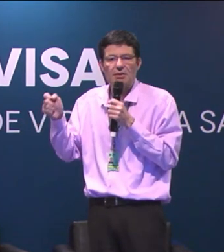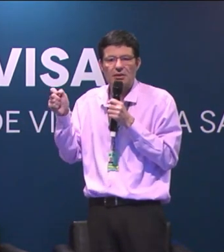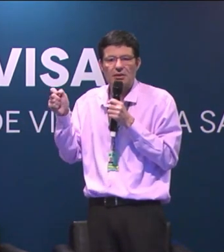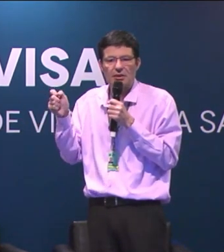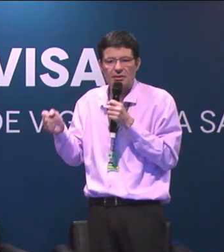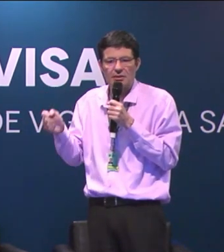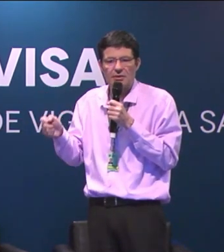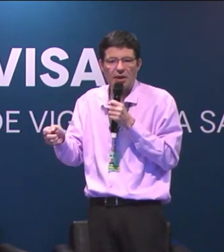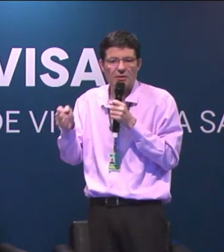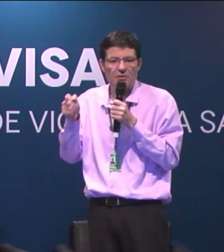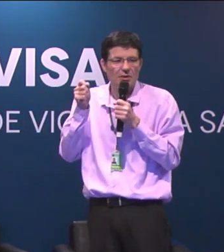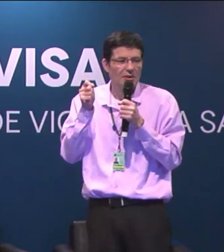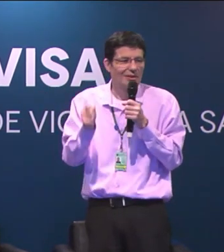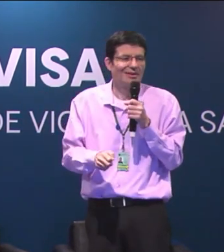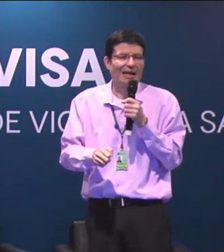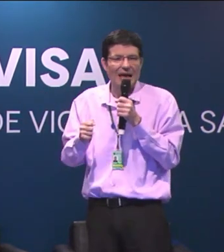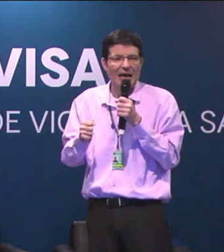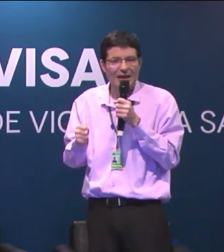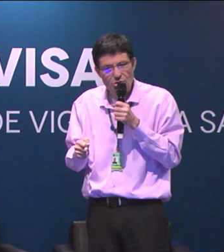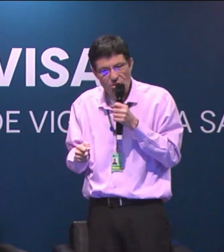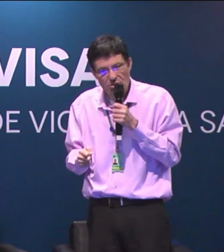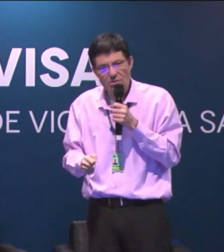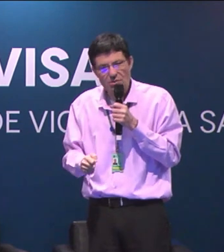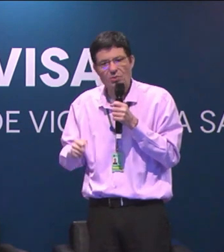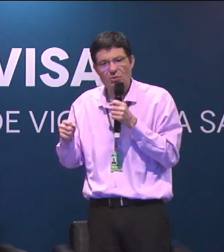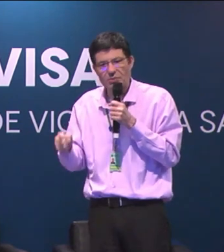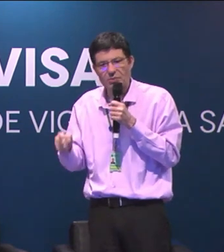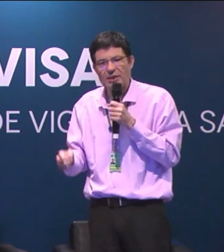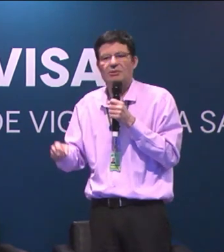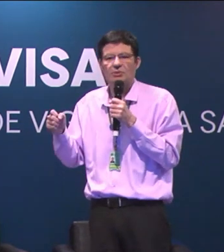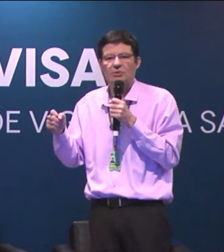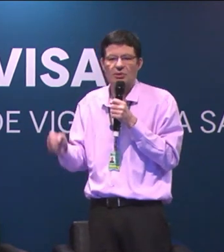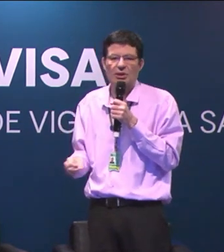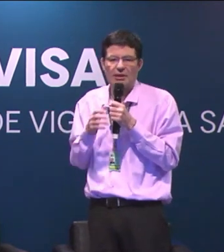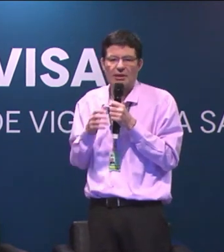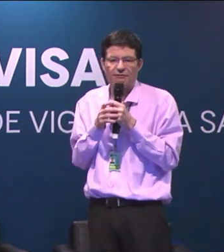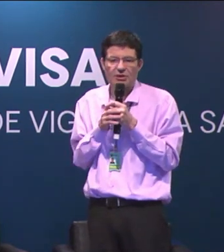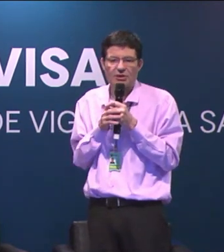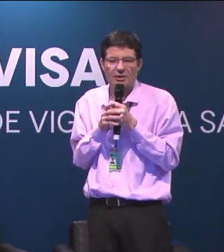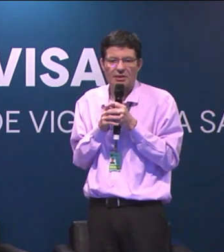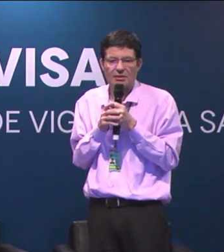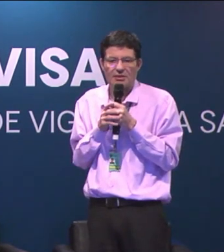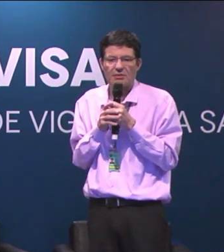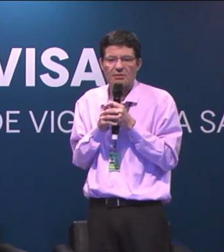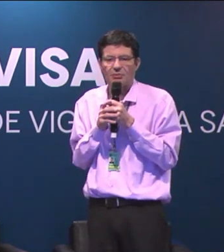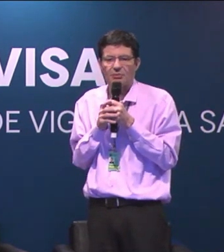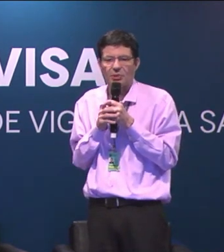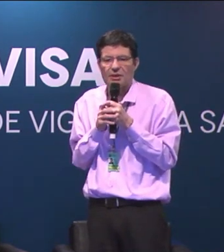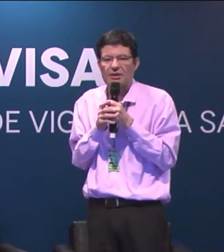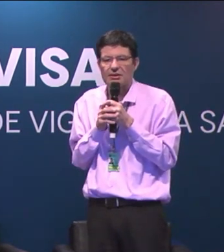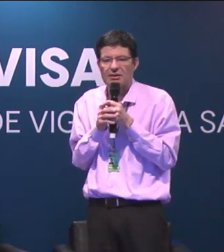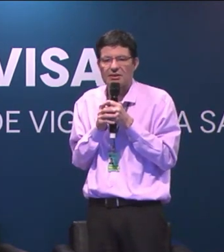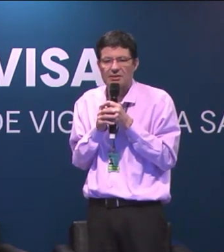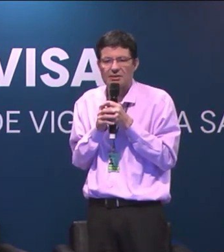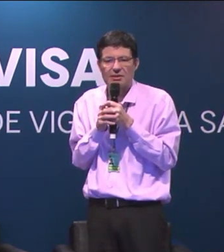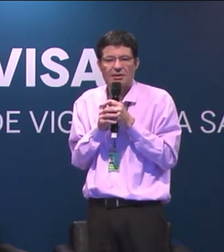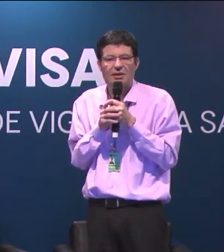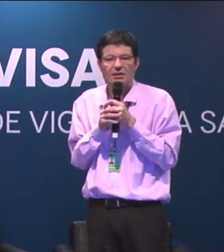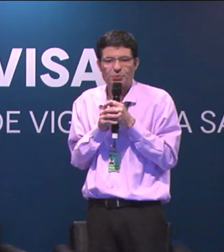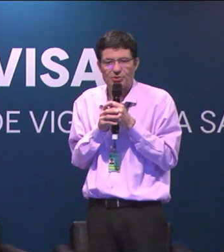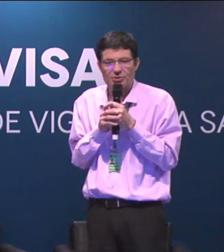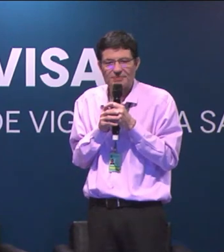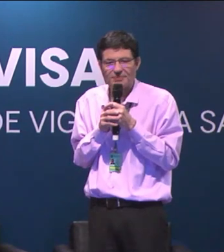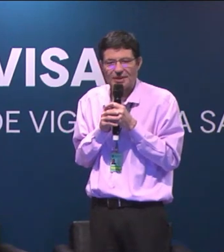trabalho árduo e complexo que é a fiscalização da propaganda desses produtos. Tá